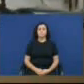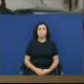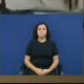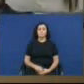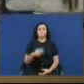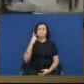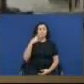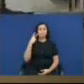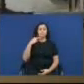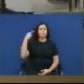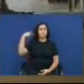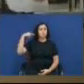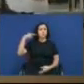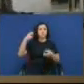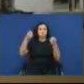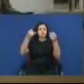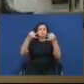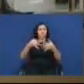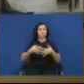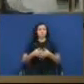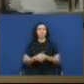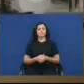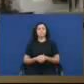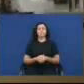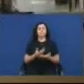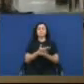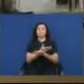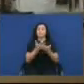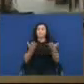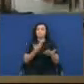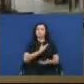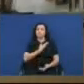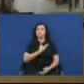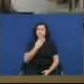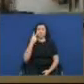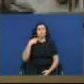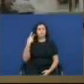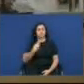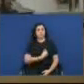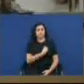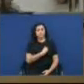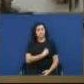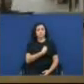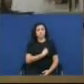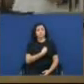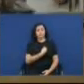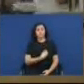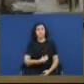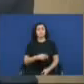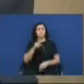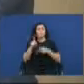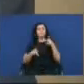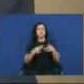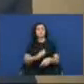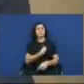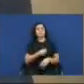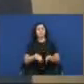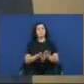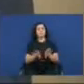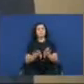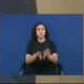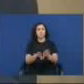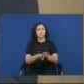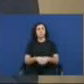Com a palavra, vereador Ronei, para a discussão do requerimento. Nobres colegas, senhores vereadores, vereadoras, público que nos acompanha aqui